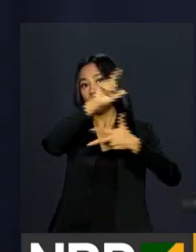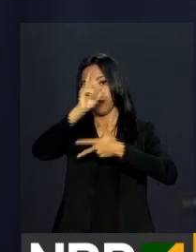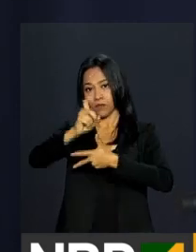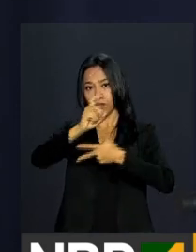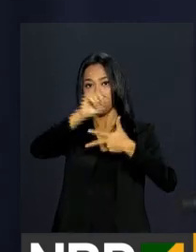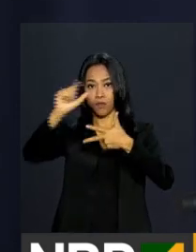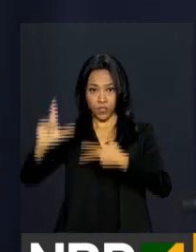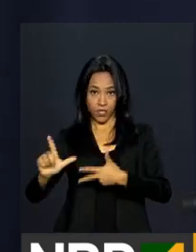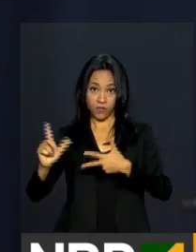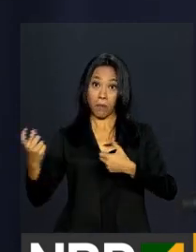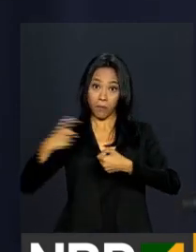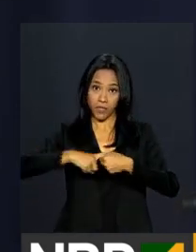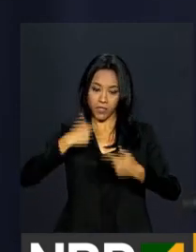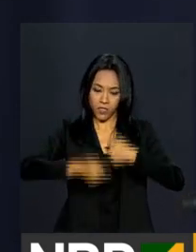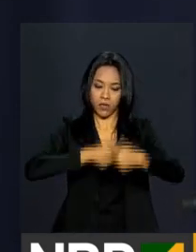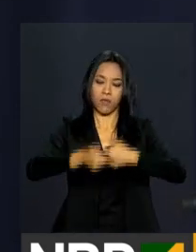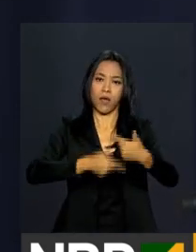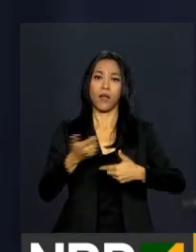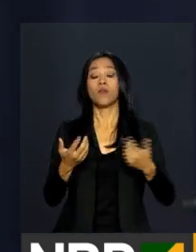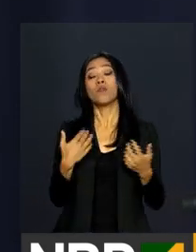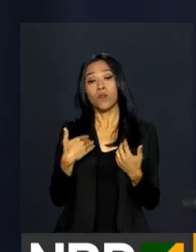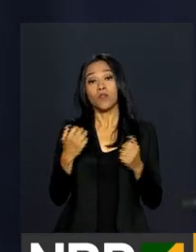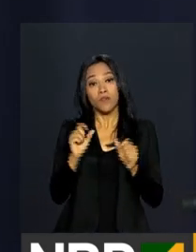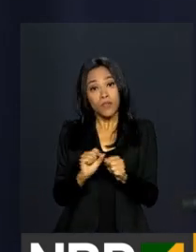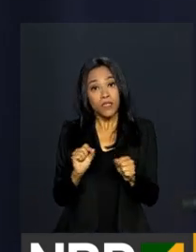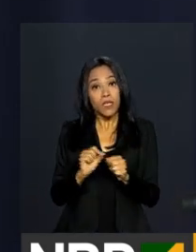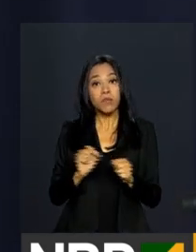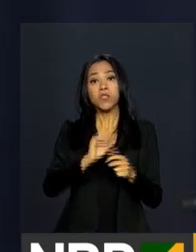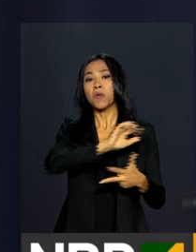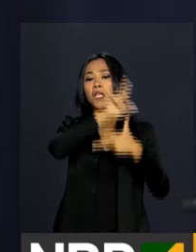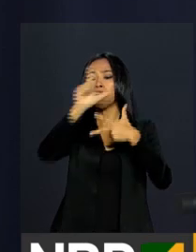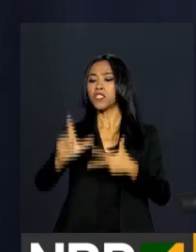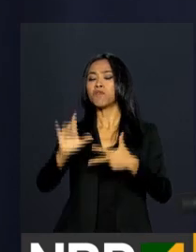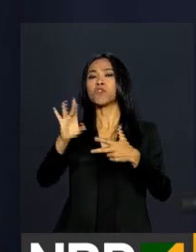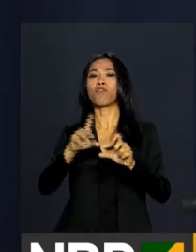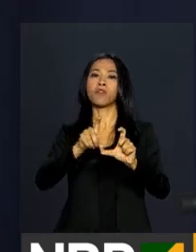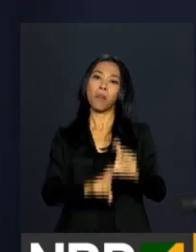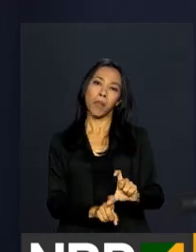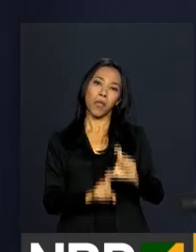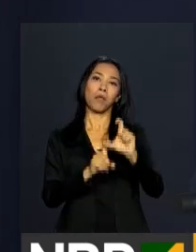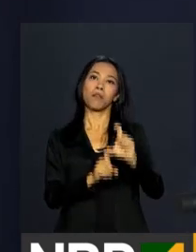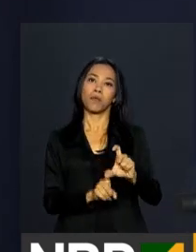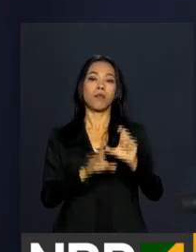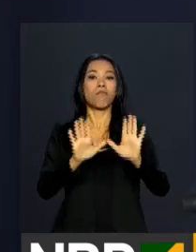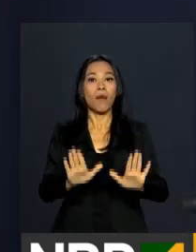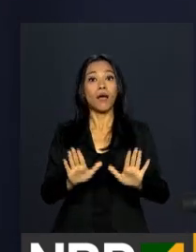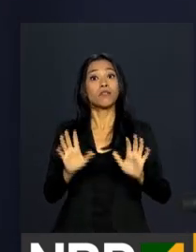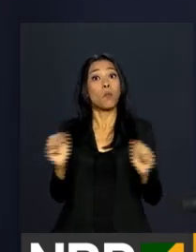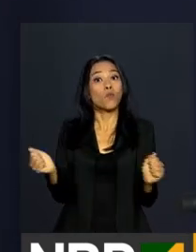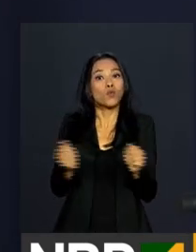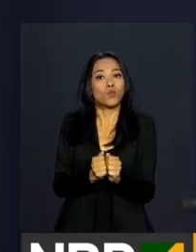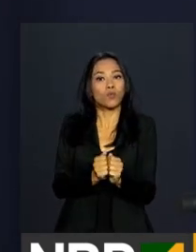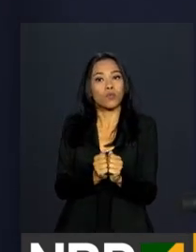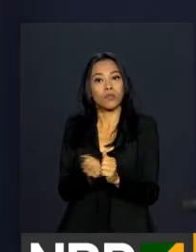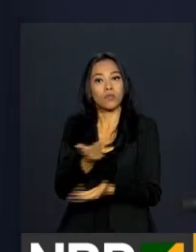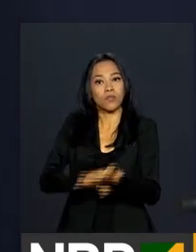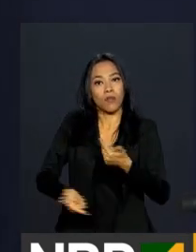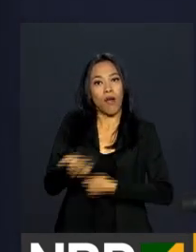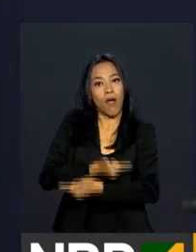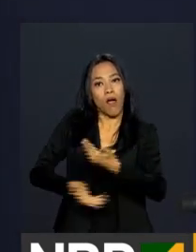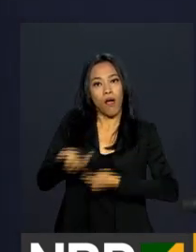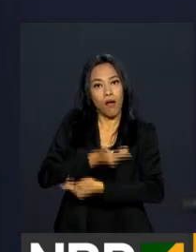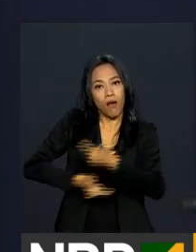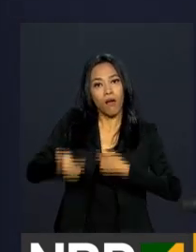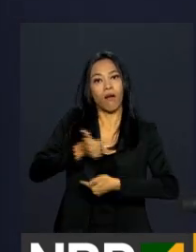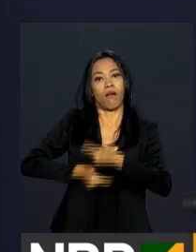vez, Nizam, nós fizemos com que o Legislativo não fosse um apêndice do Executivo, mas, ao contrário, que fosse um parceiro do governo e que